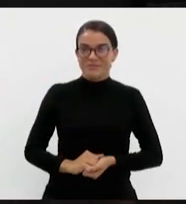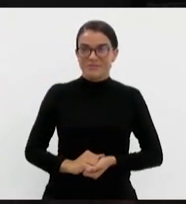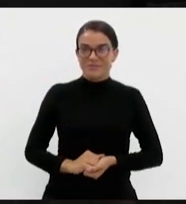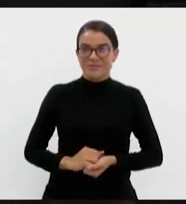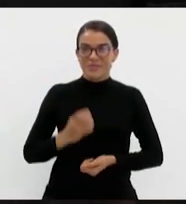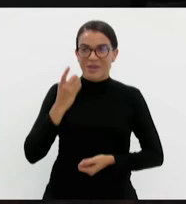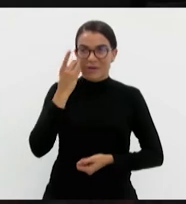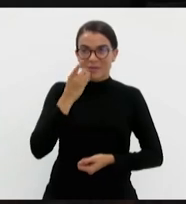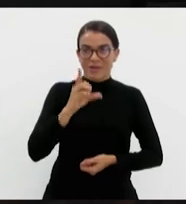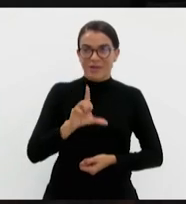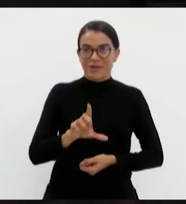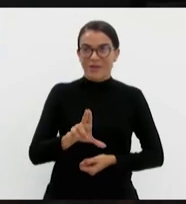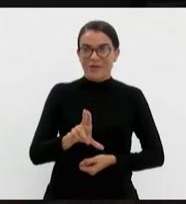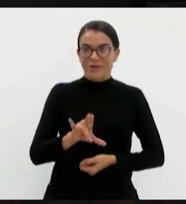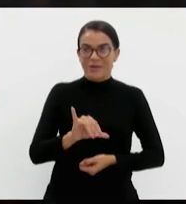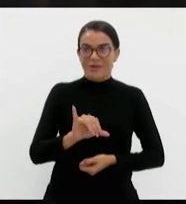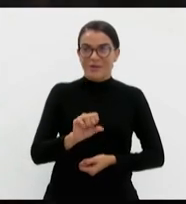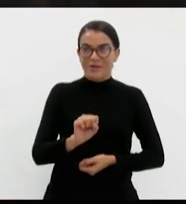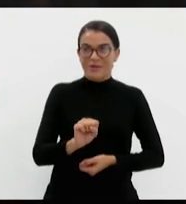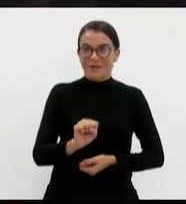deputado Luiz Paulo.